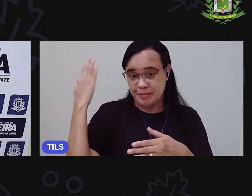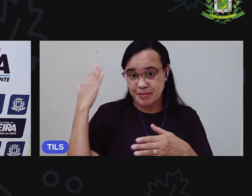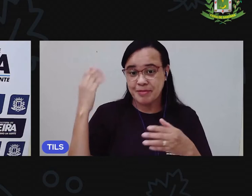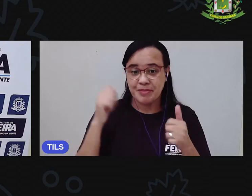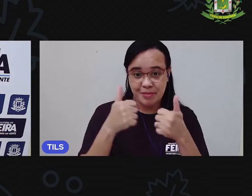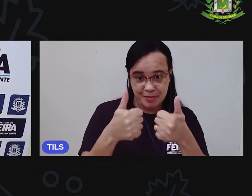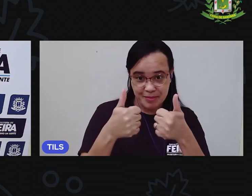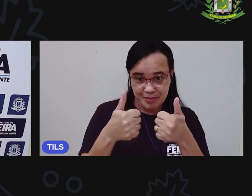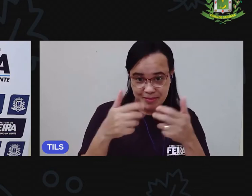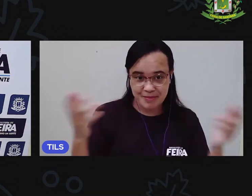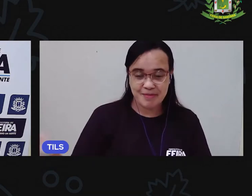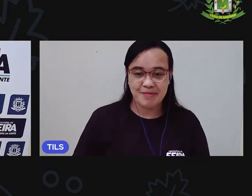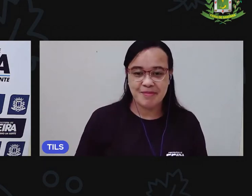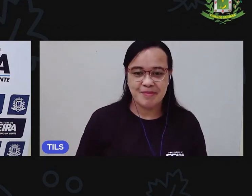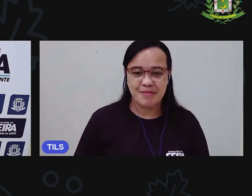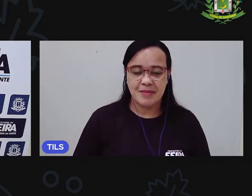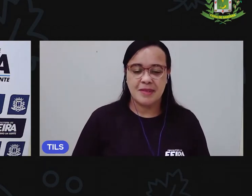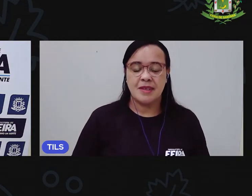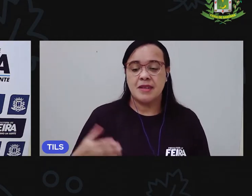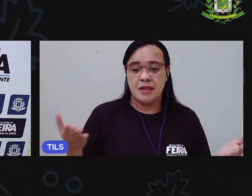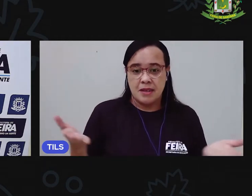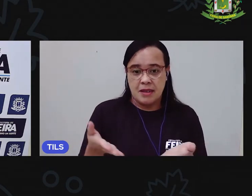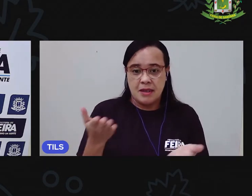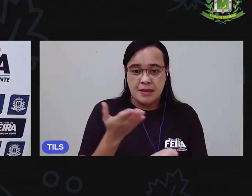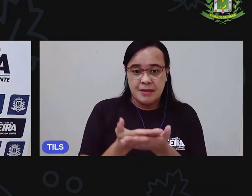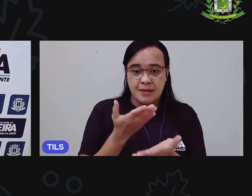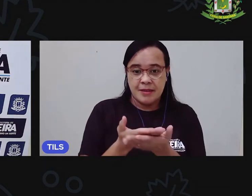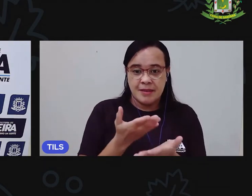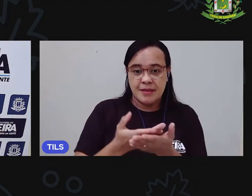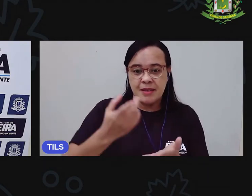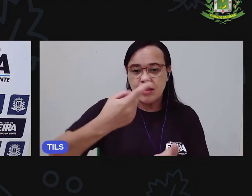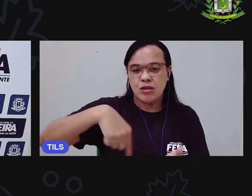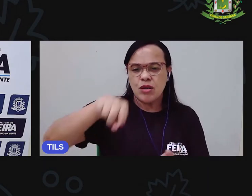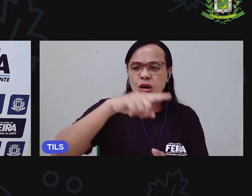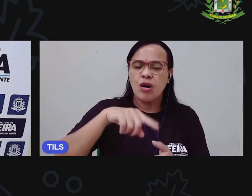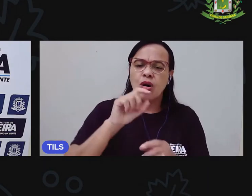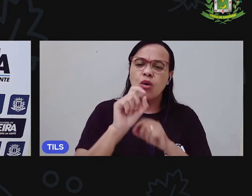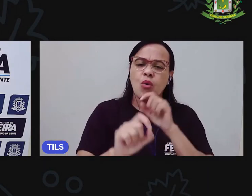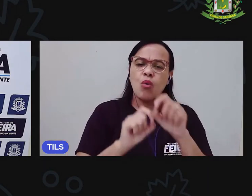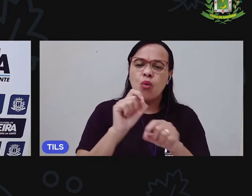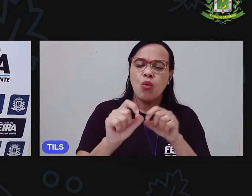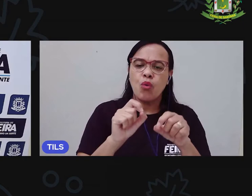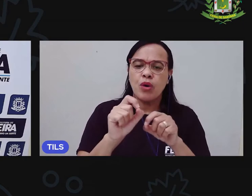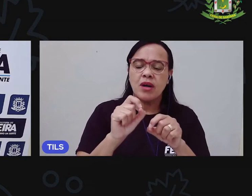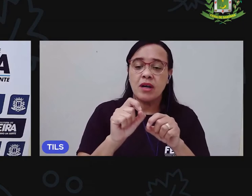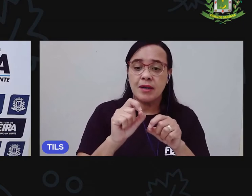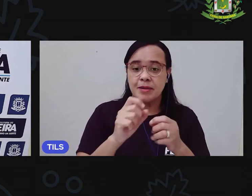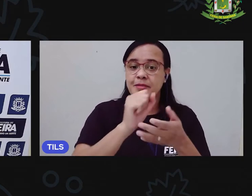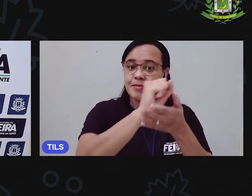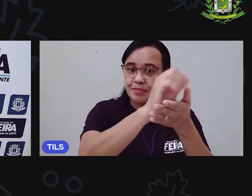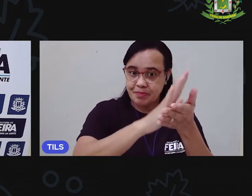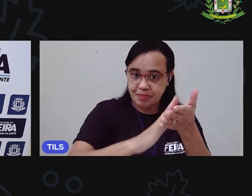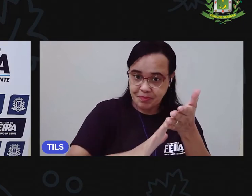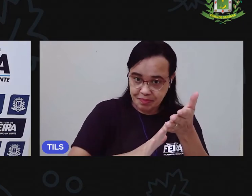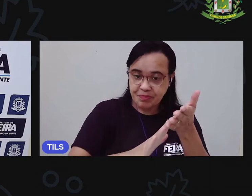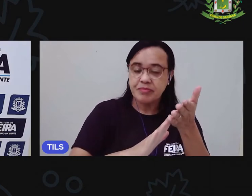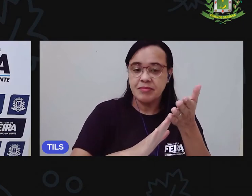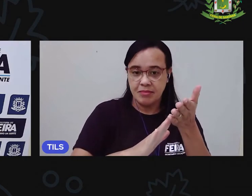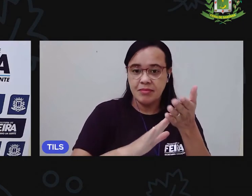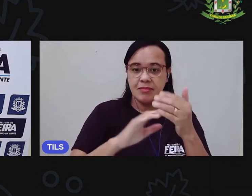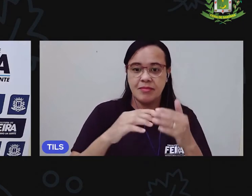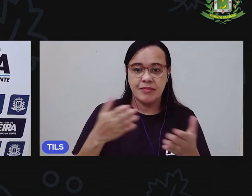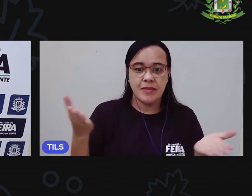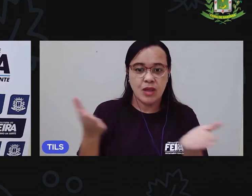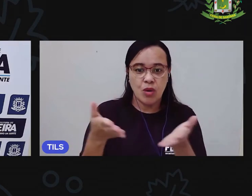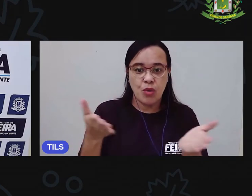bom? Nessa aula, a gente vai precisar usar aquela atividade de hoje,